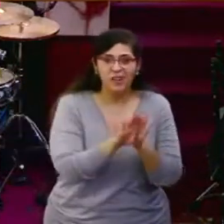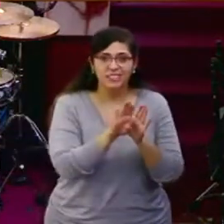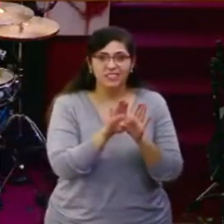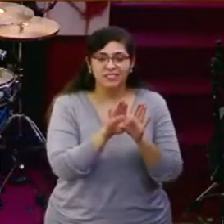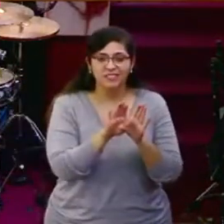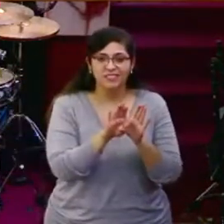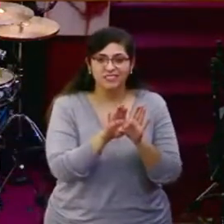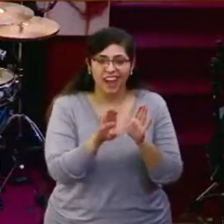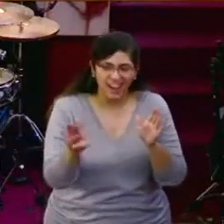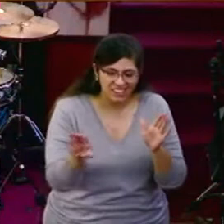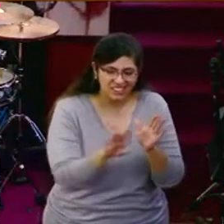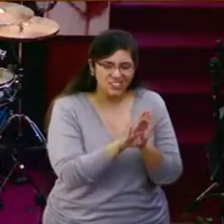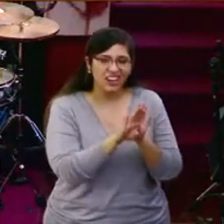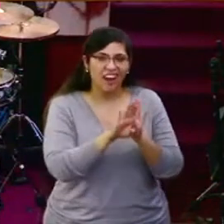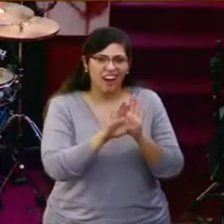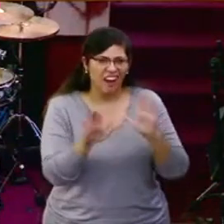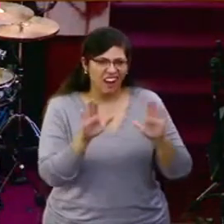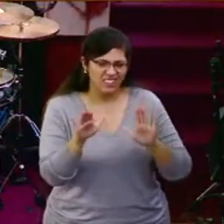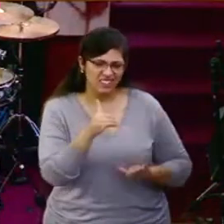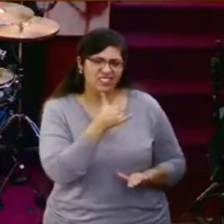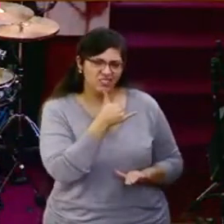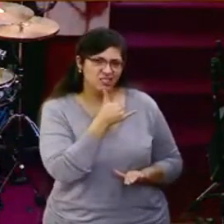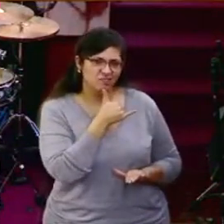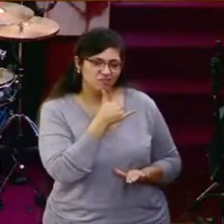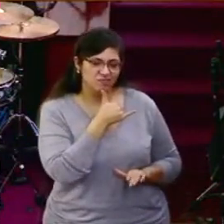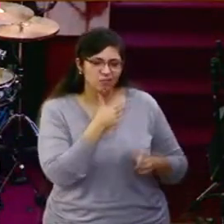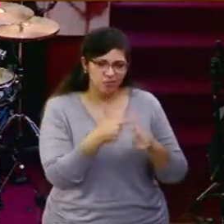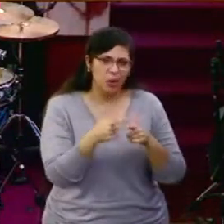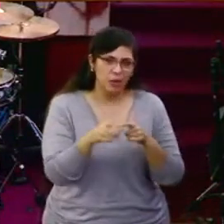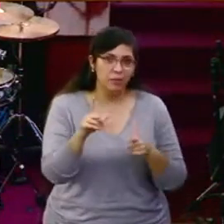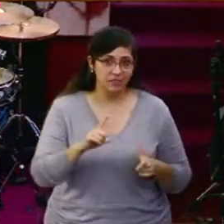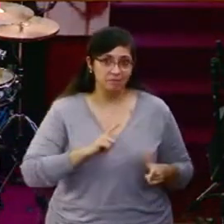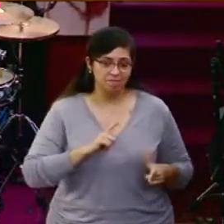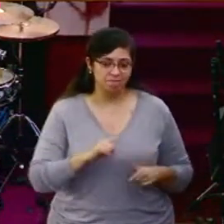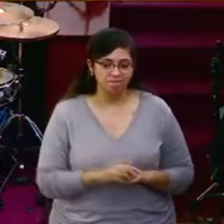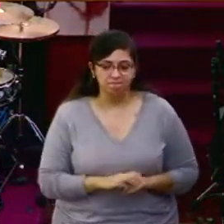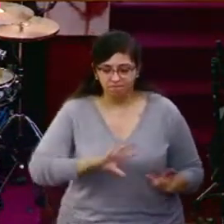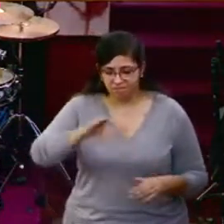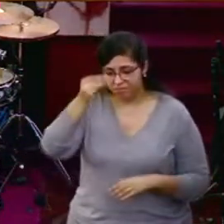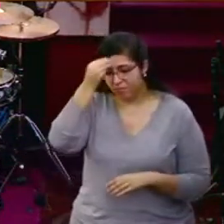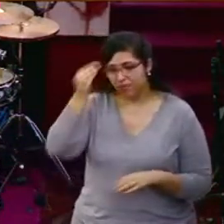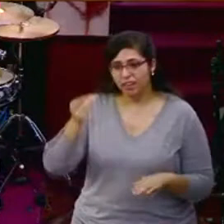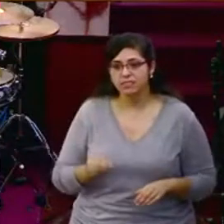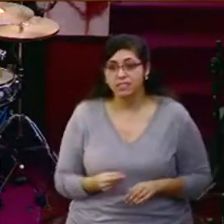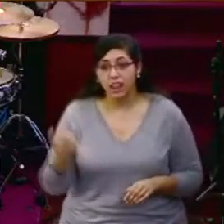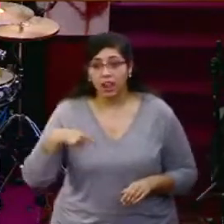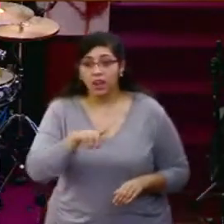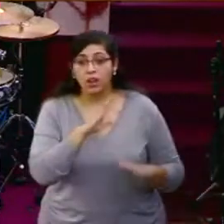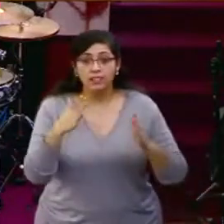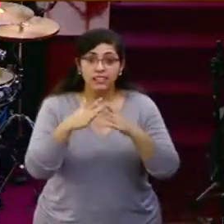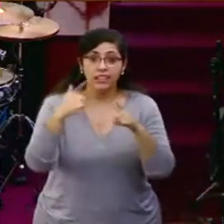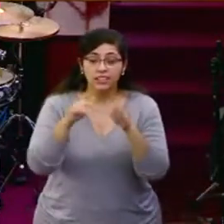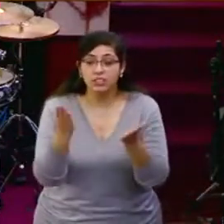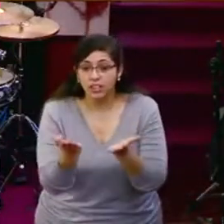coisas não vão bem e nesse sentido a igreja evangélica precisa entender